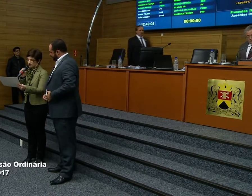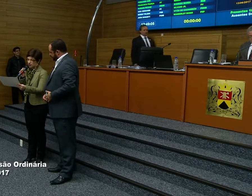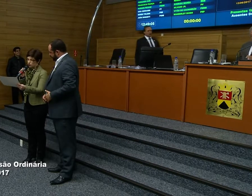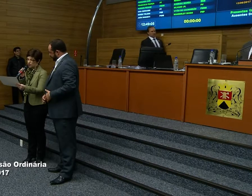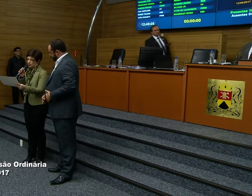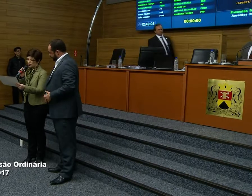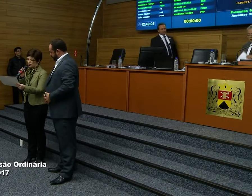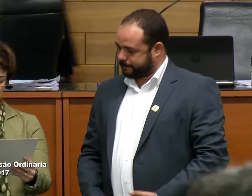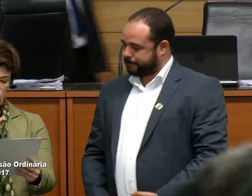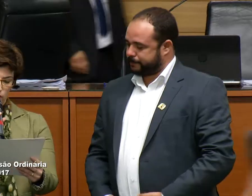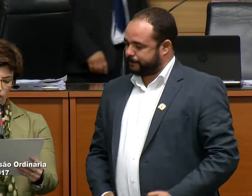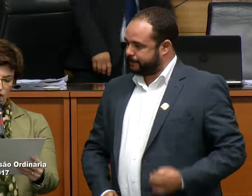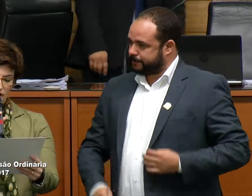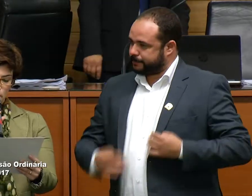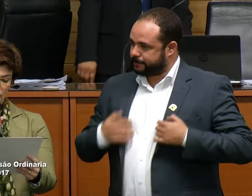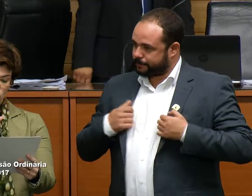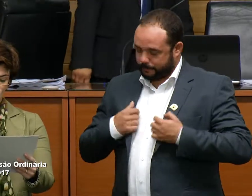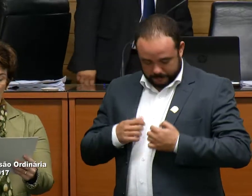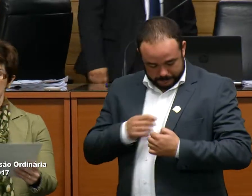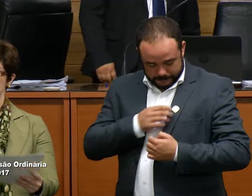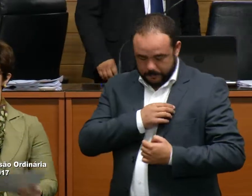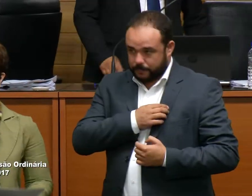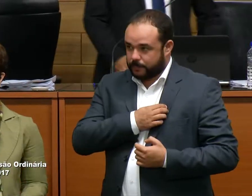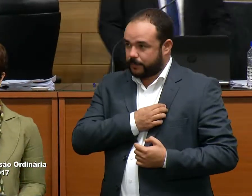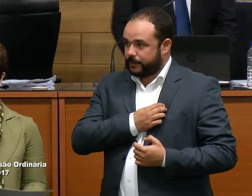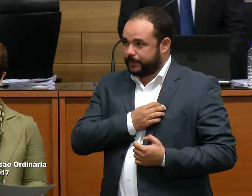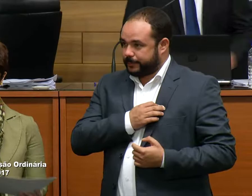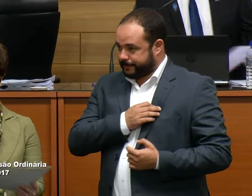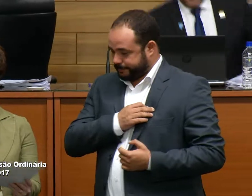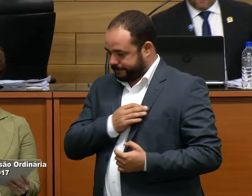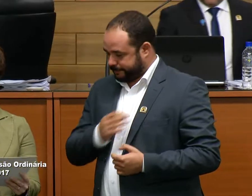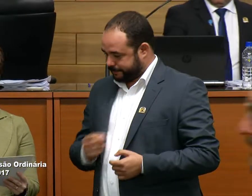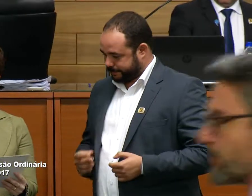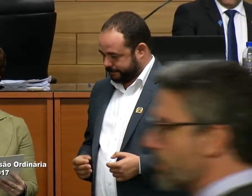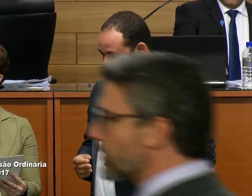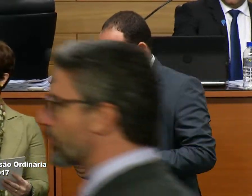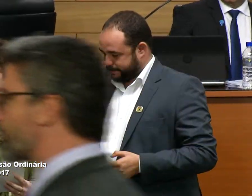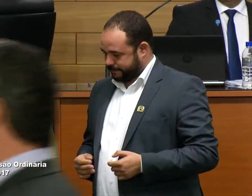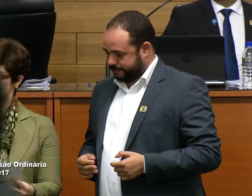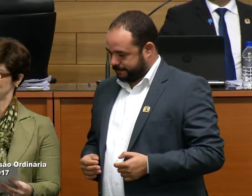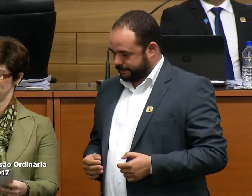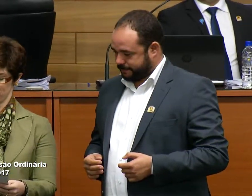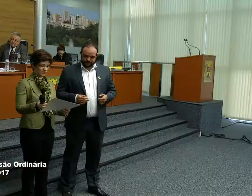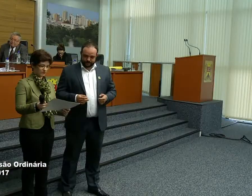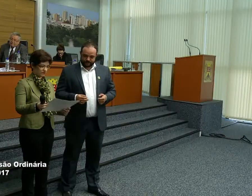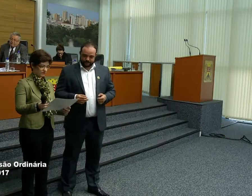Assis, Fernando Raschini da Silva e Márcio Tarcísio de Oliveira.